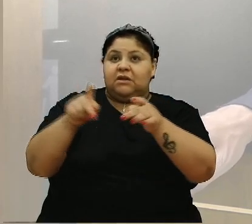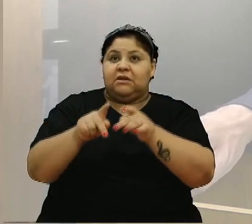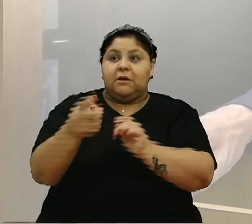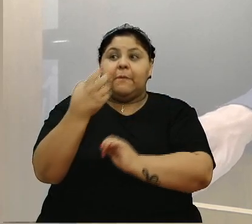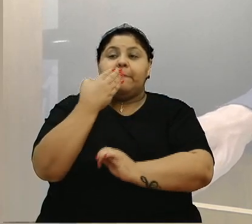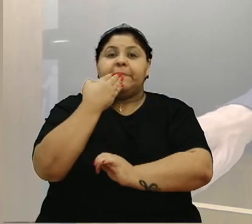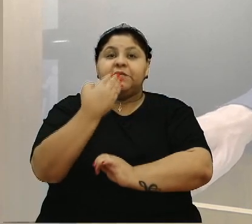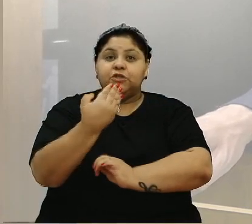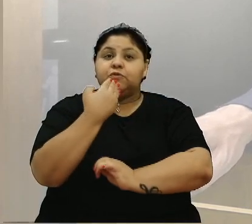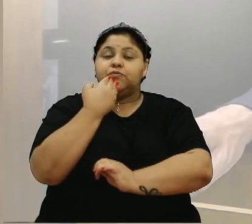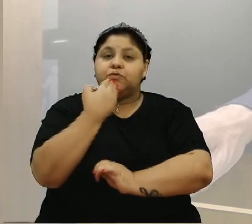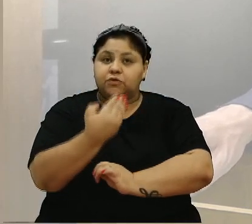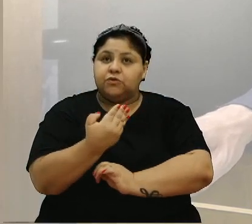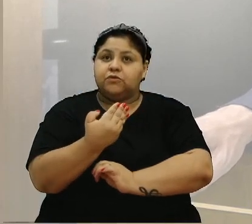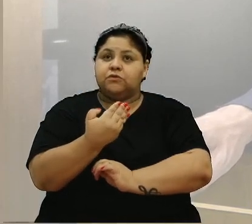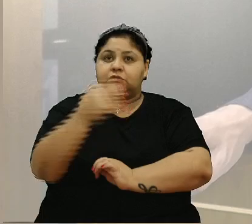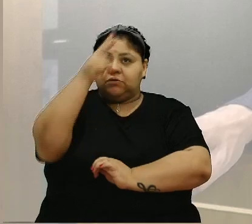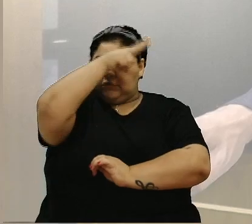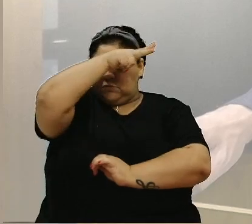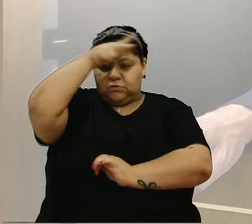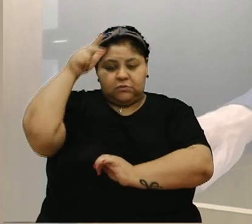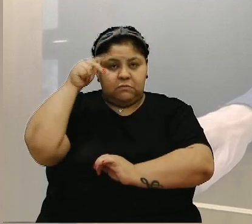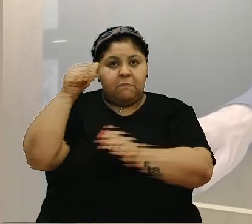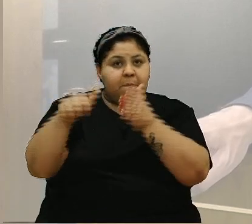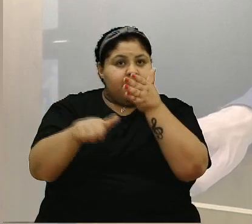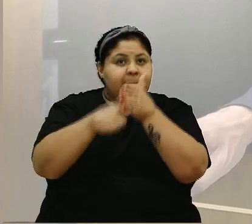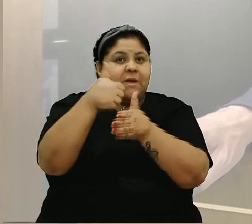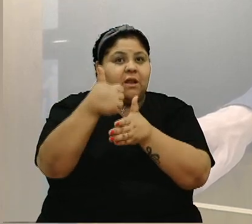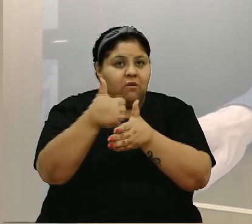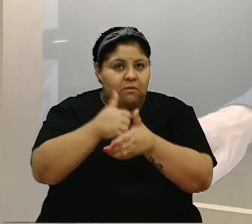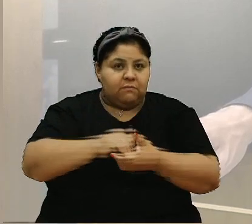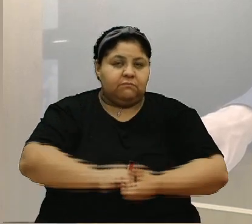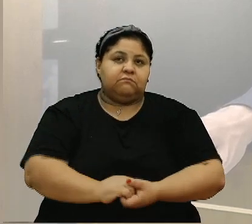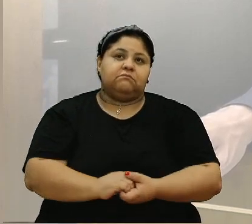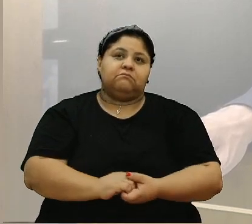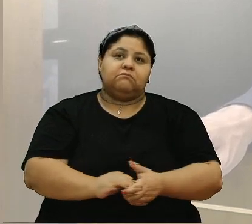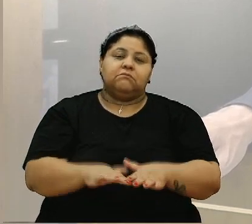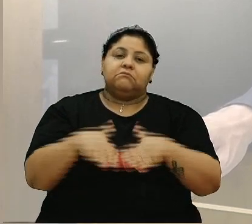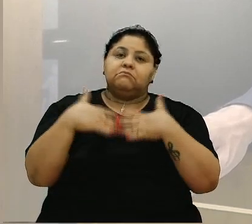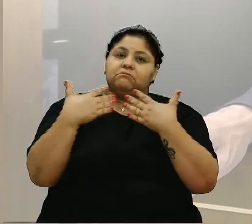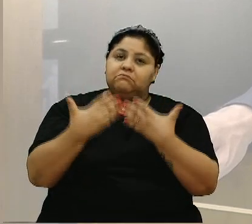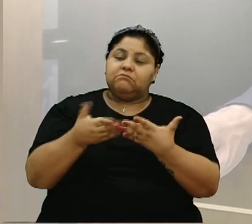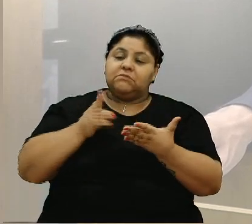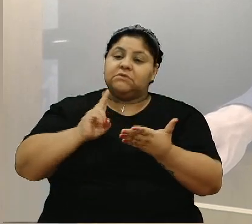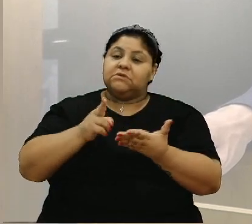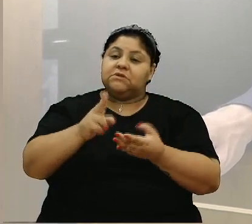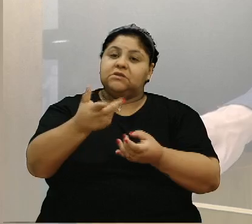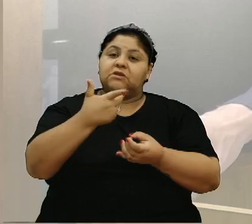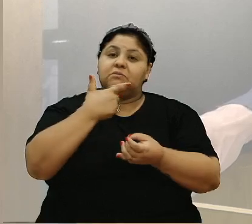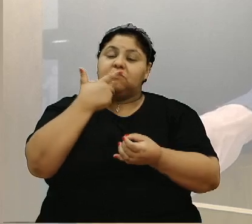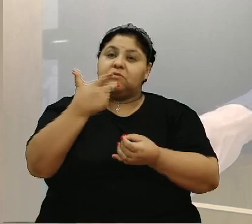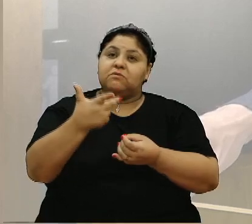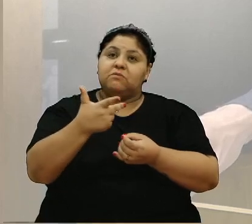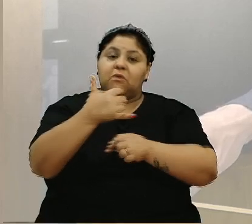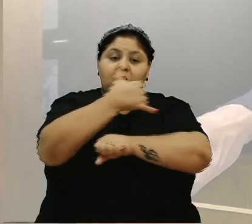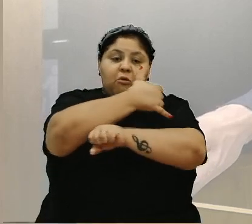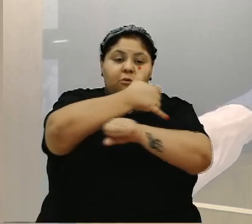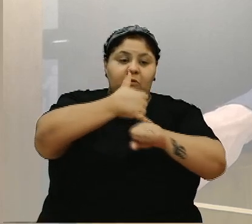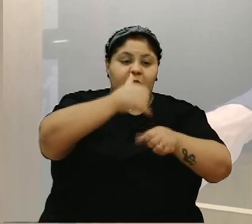clamando por uma prefeitura mais eficiente. Então, é sempre bom passar uma eleição para